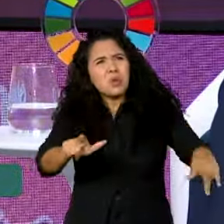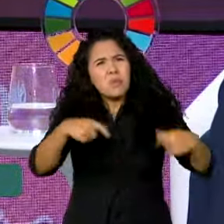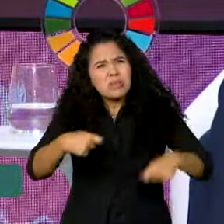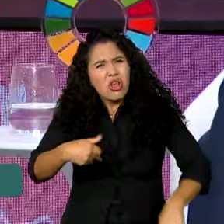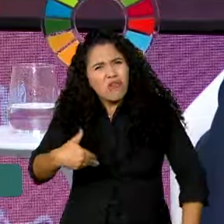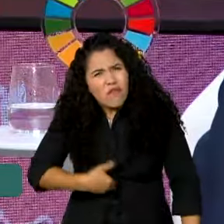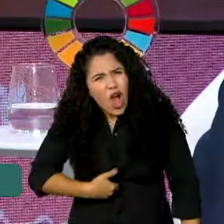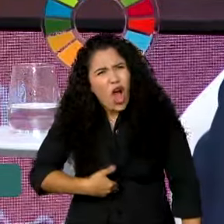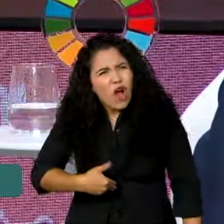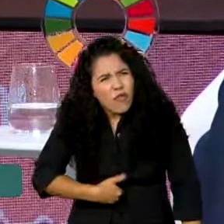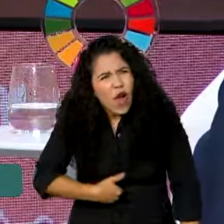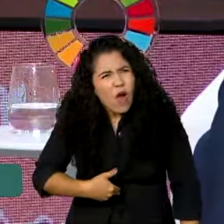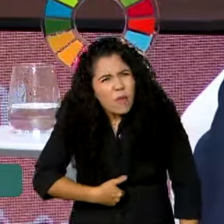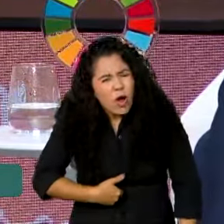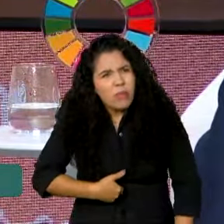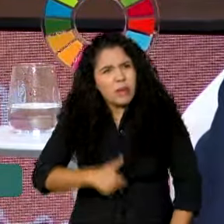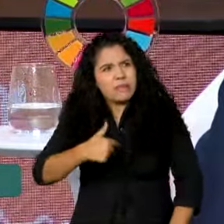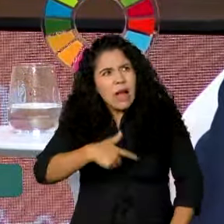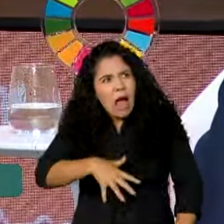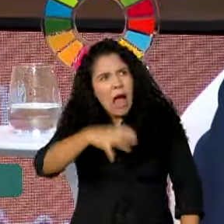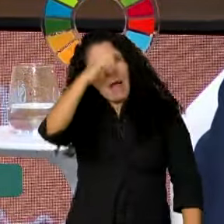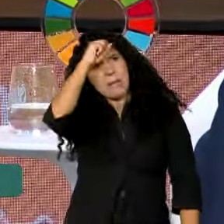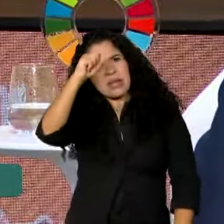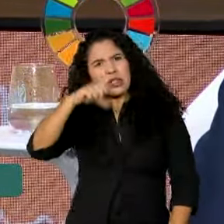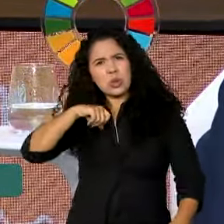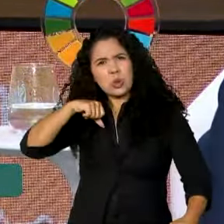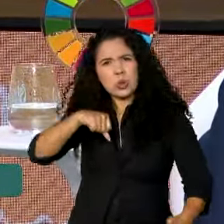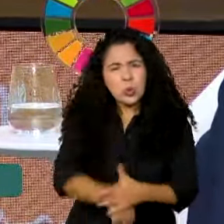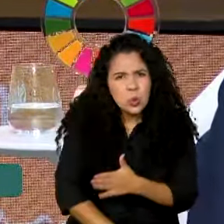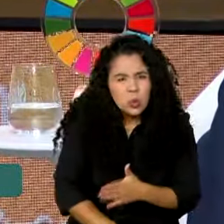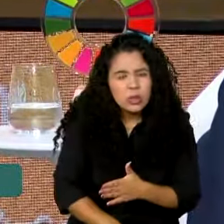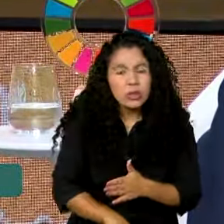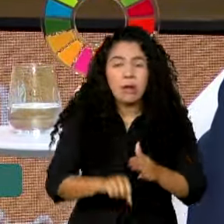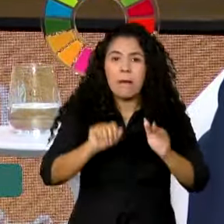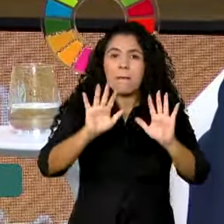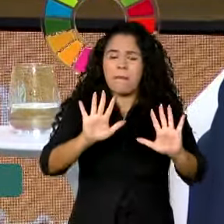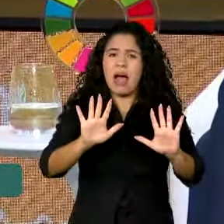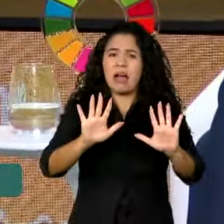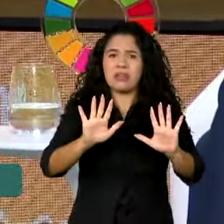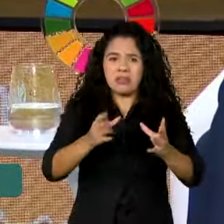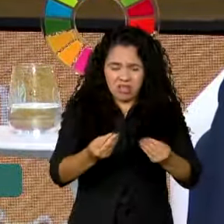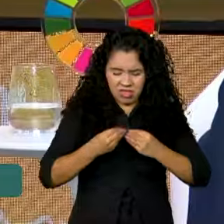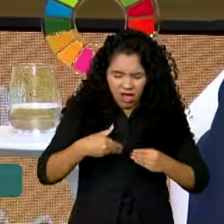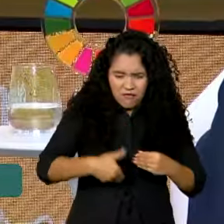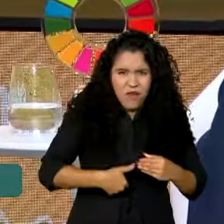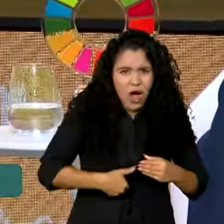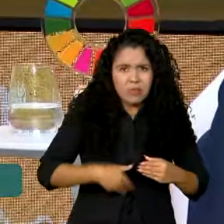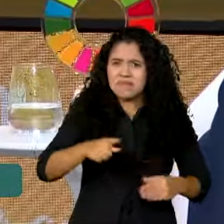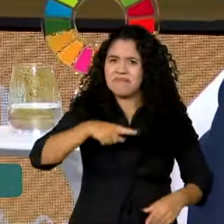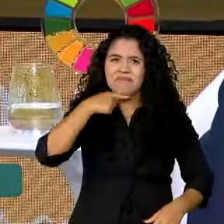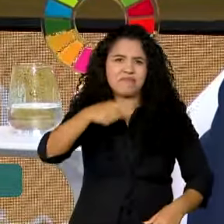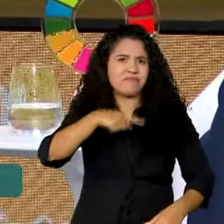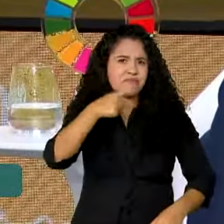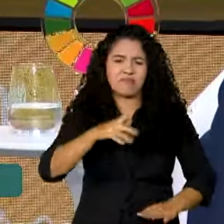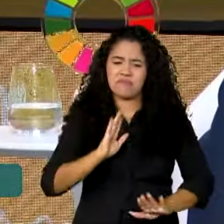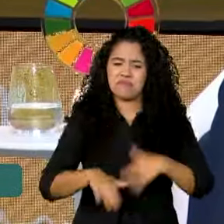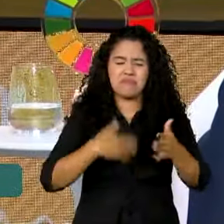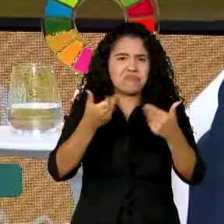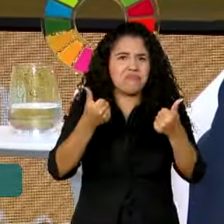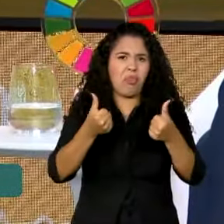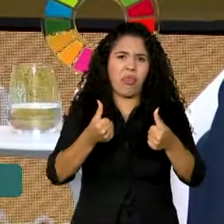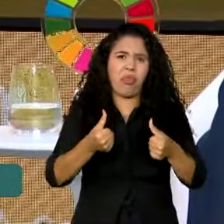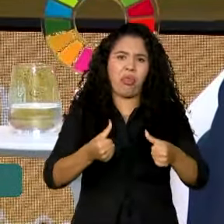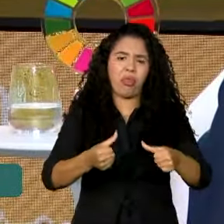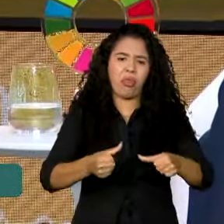para aprender a lutar. É preciso. Aí eu descobri que a fome não leva ninguém à revolução. A fome leva as